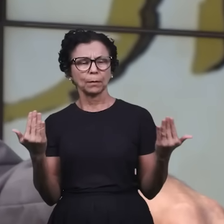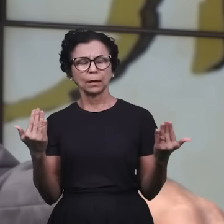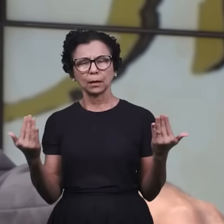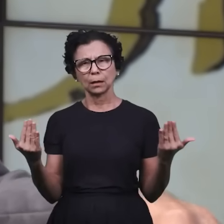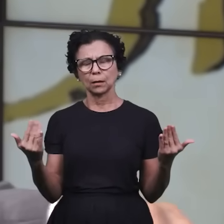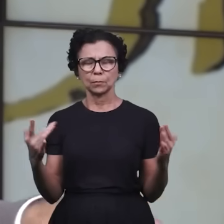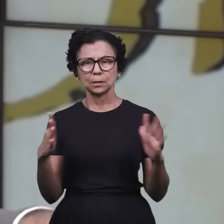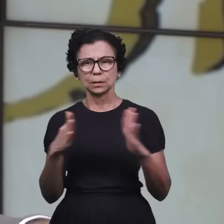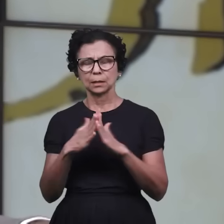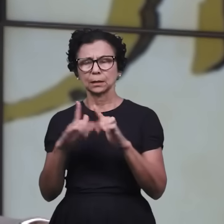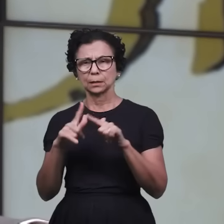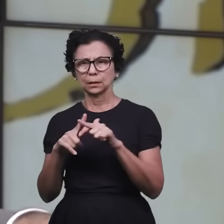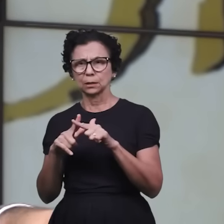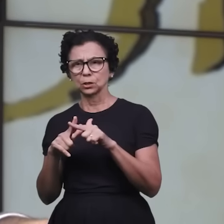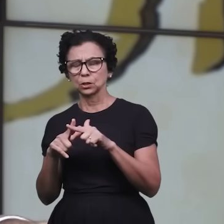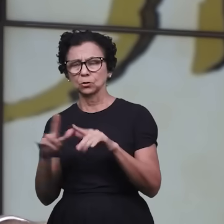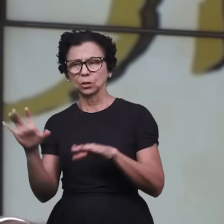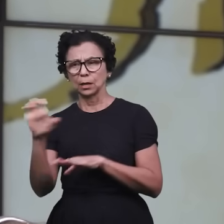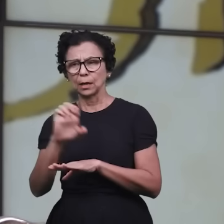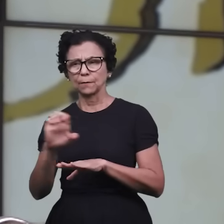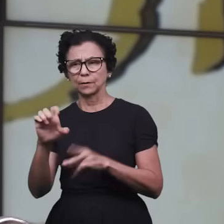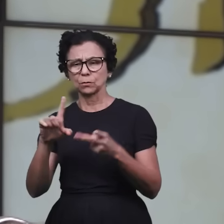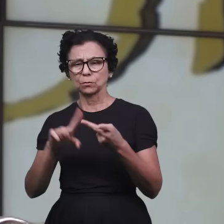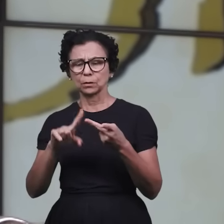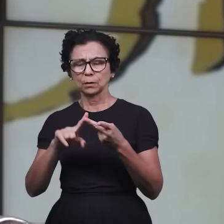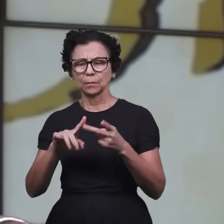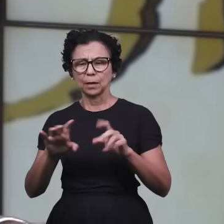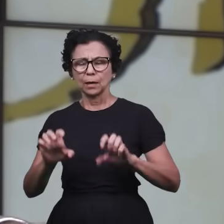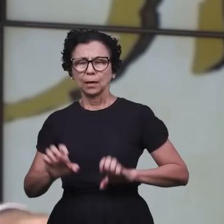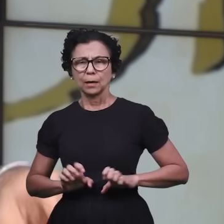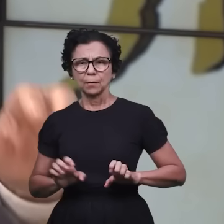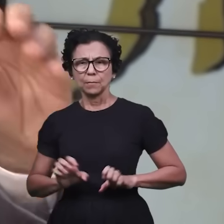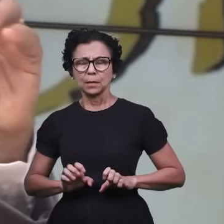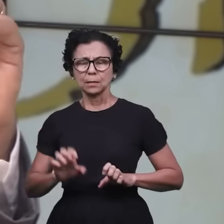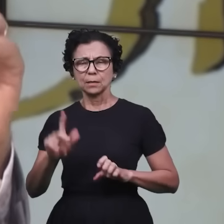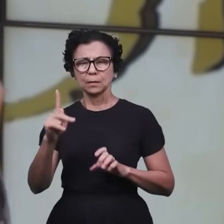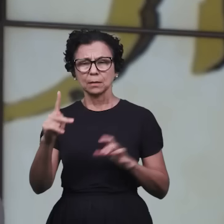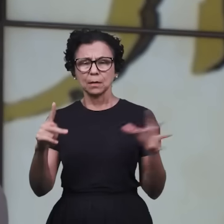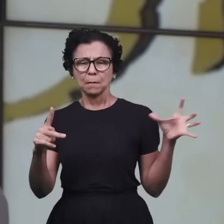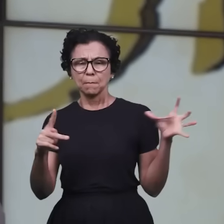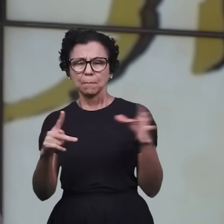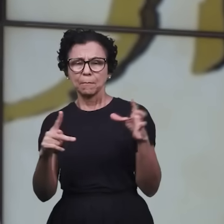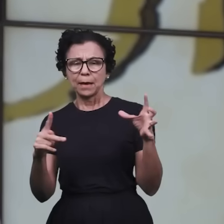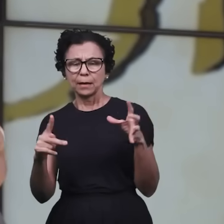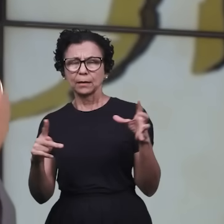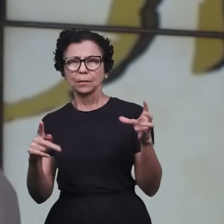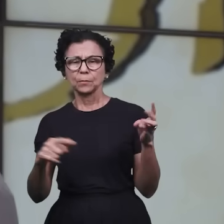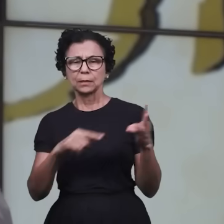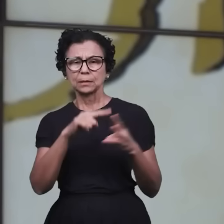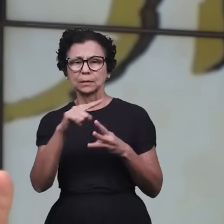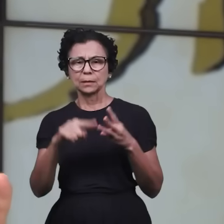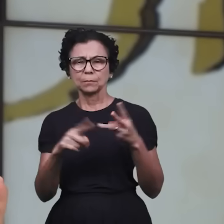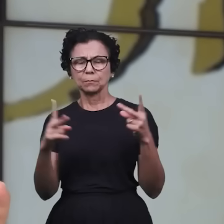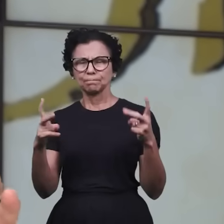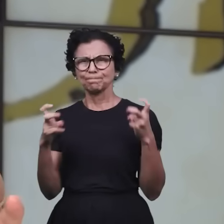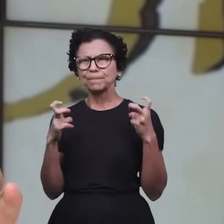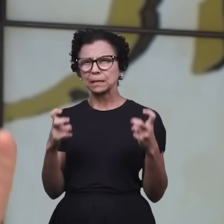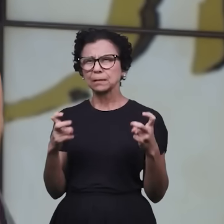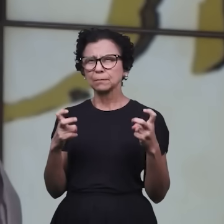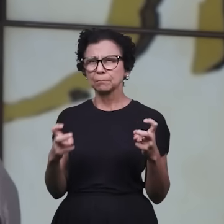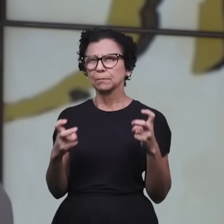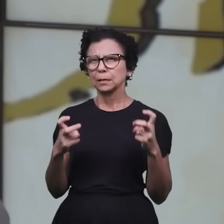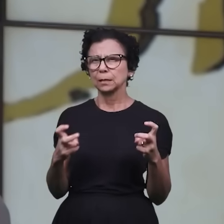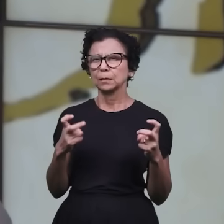de Éfeso, de Esmirna, quando nós pegamos a igreja de Pérgamo, percebemos, o desenho ele é perfeito,